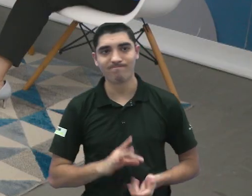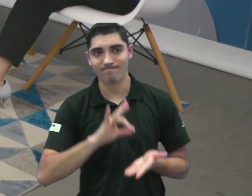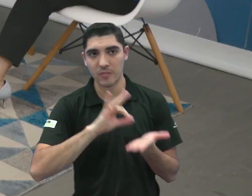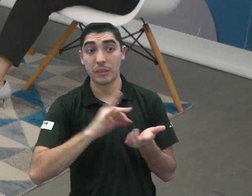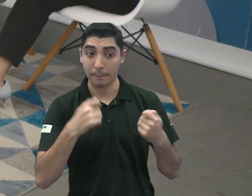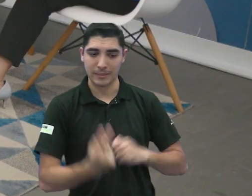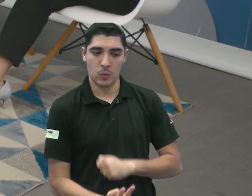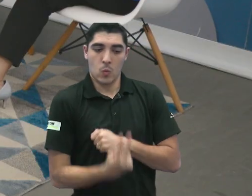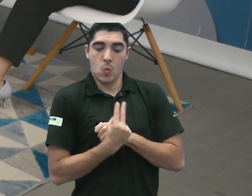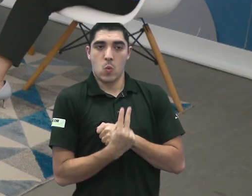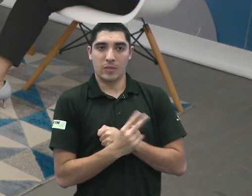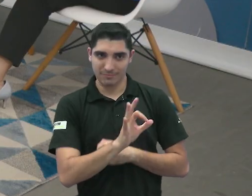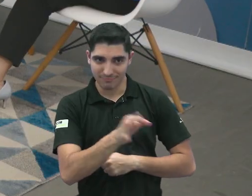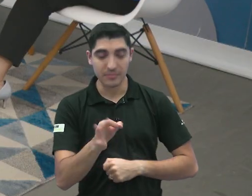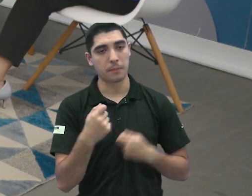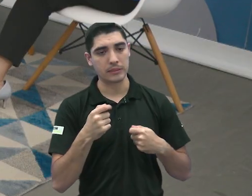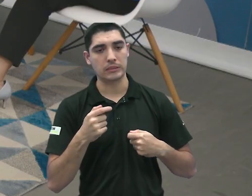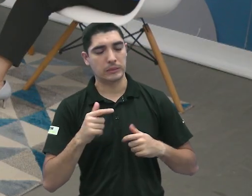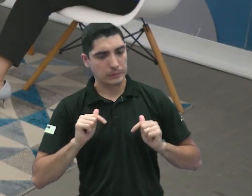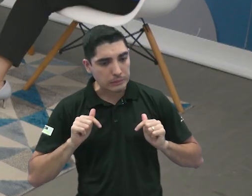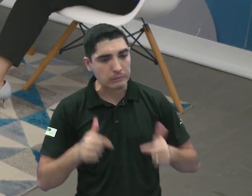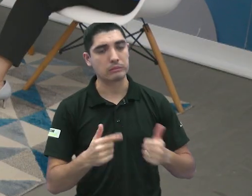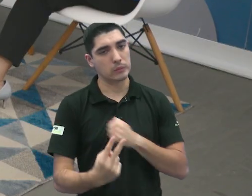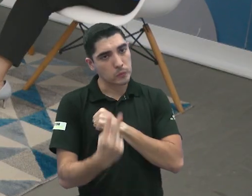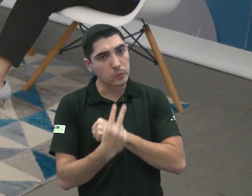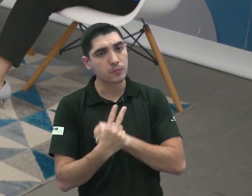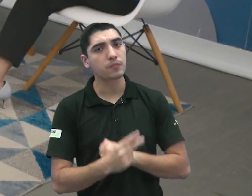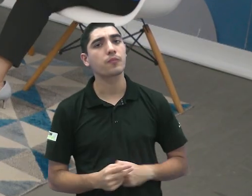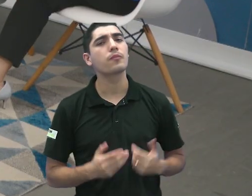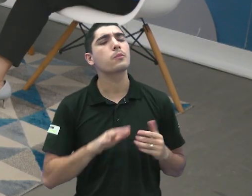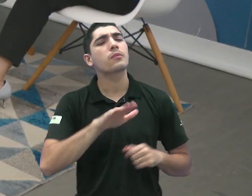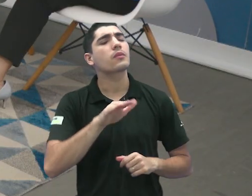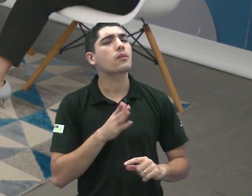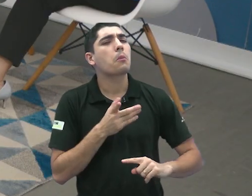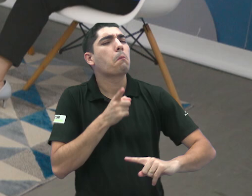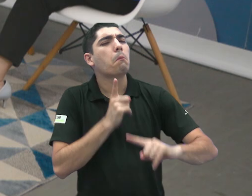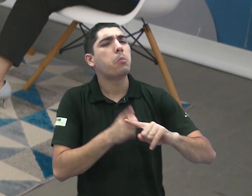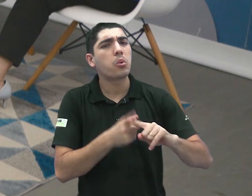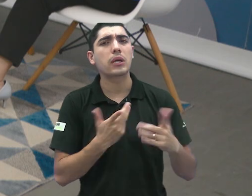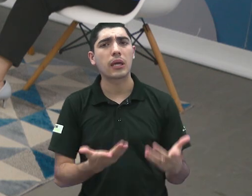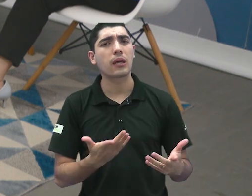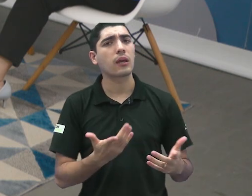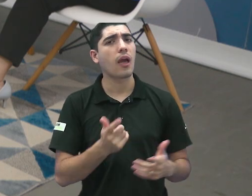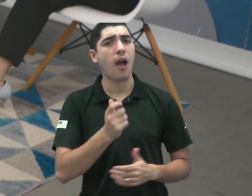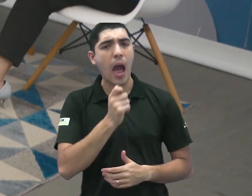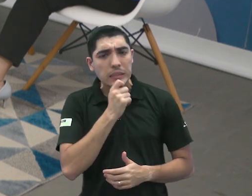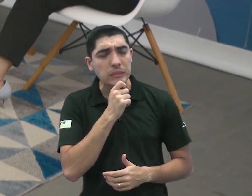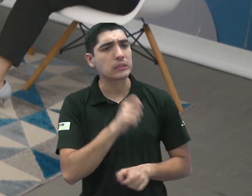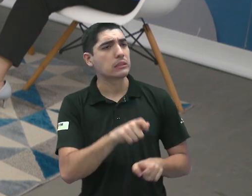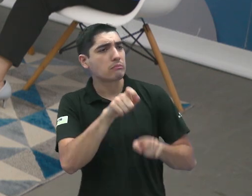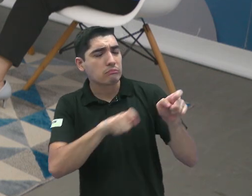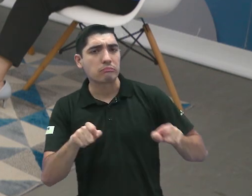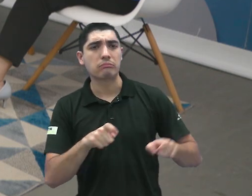que se cuidar, né, gente? Tem que trabalhar, tem que se cuidar. E é isso. Ô, Kátia, por que ainda existe tanto estigma, tanto medo